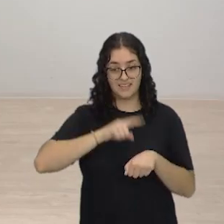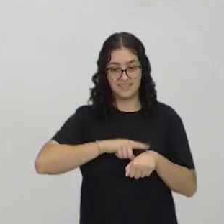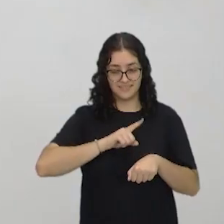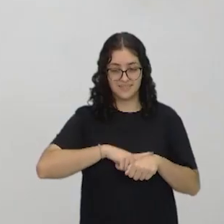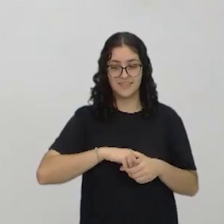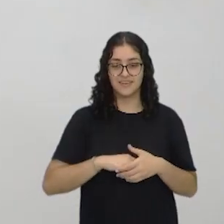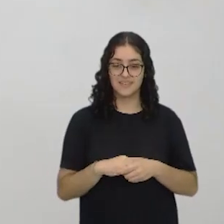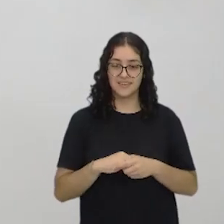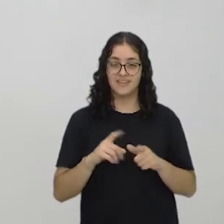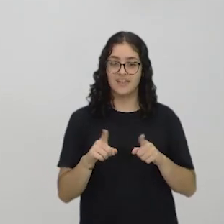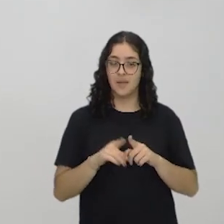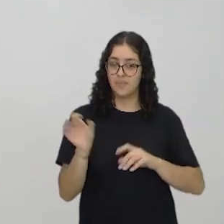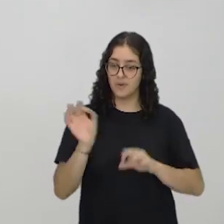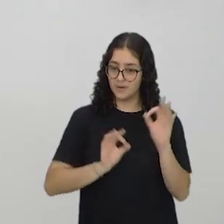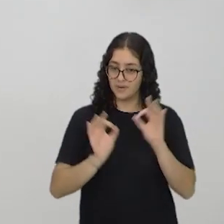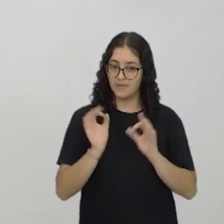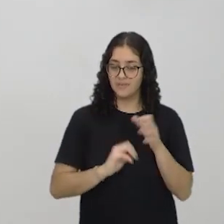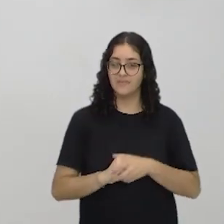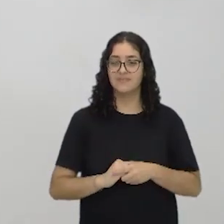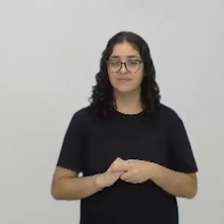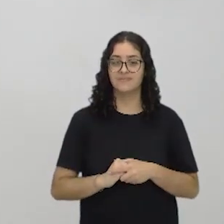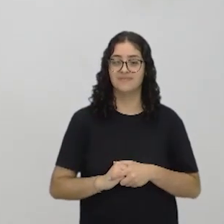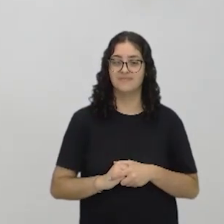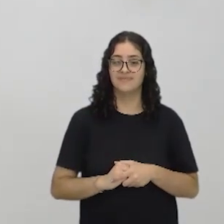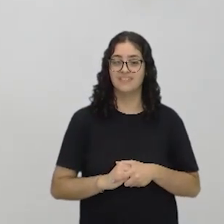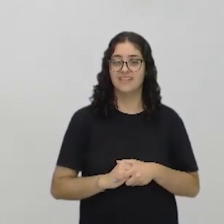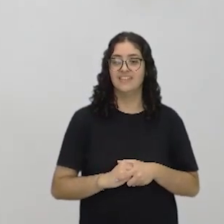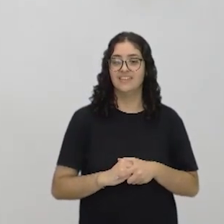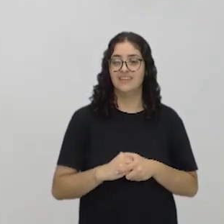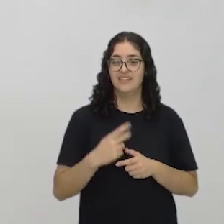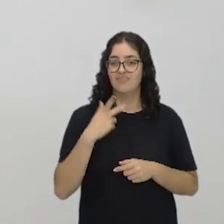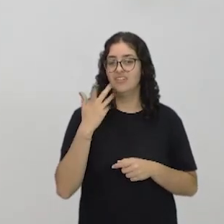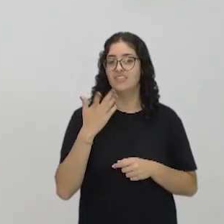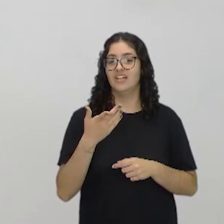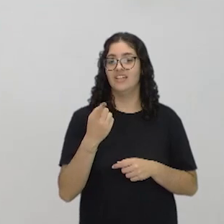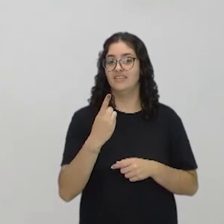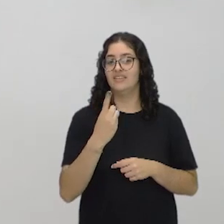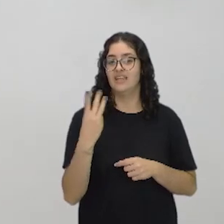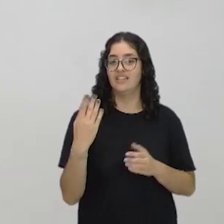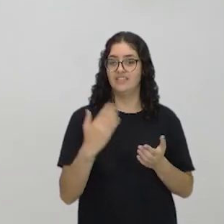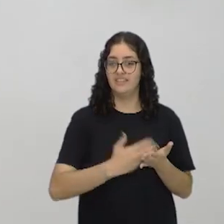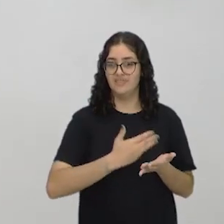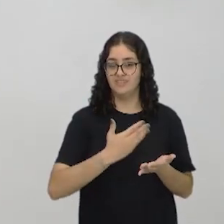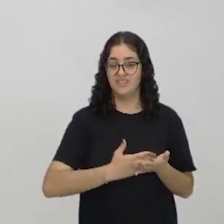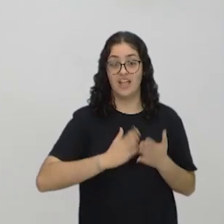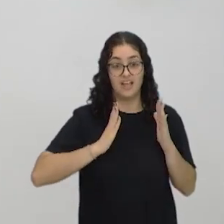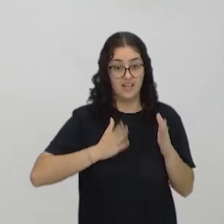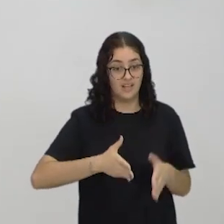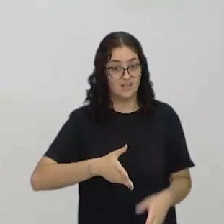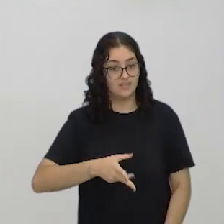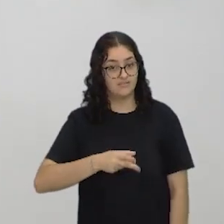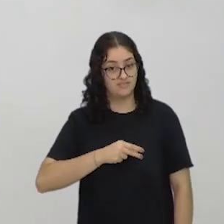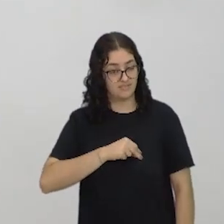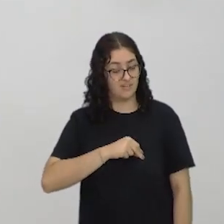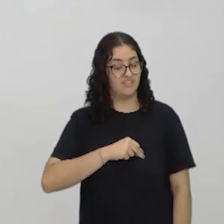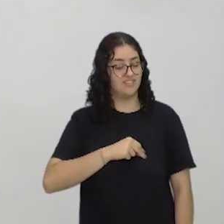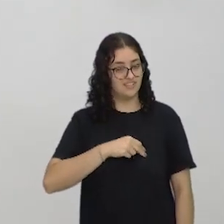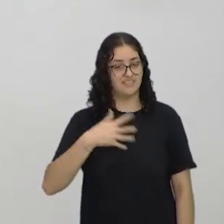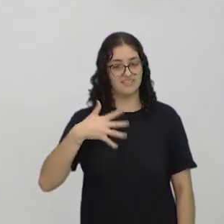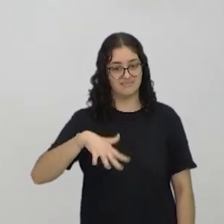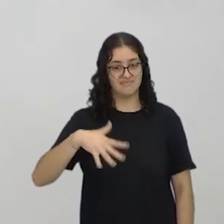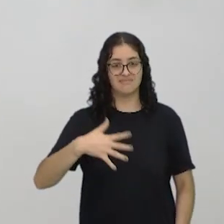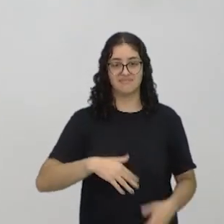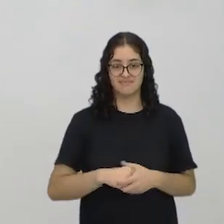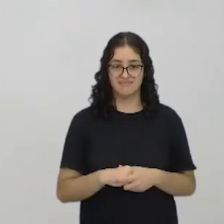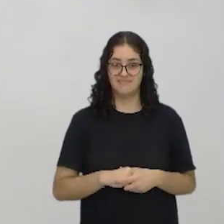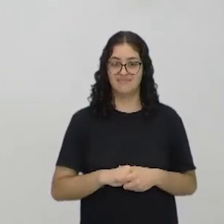fazer um projetinho, né? Olá, o Henrique já falou que leu uns 13. Bastante, muito bom, hein? Henrique. Bastante, muito bom. é. Eu